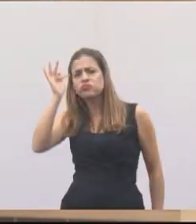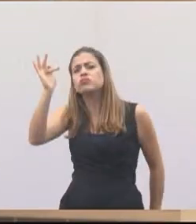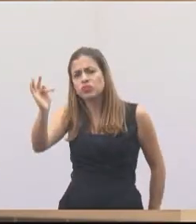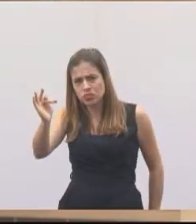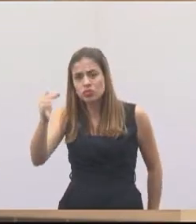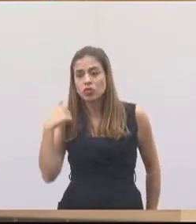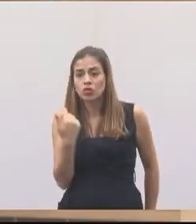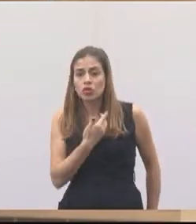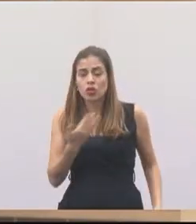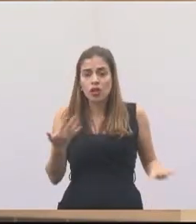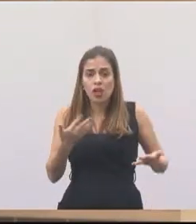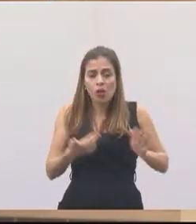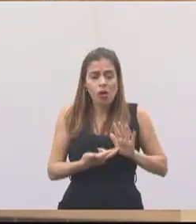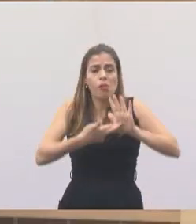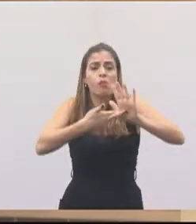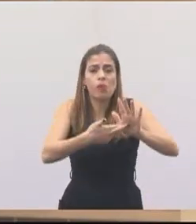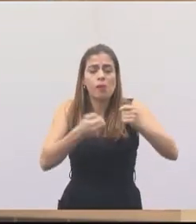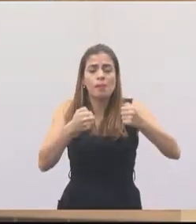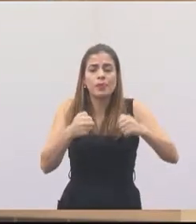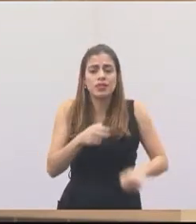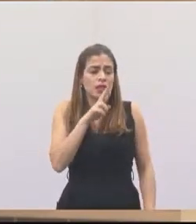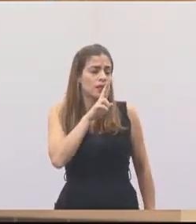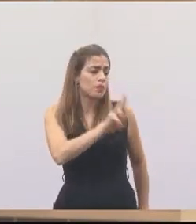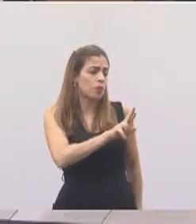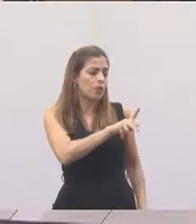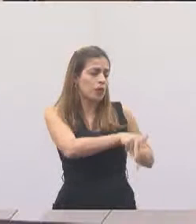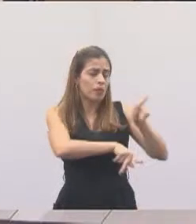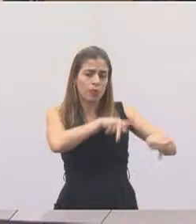nós que estamos na linha de frente, a gente tem que dar uma resposta para a população.